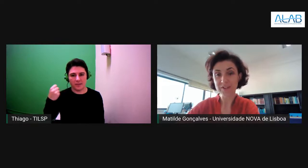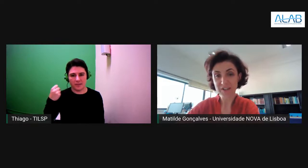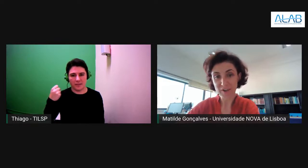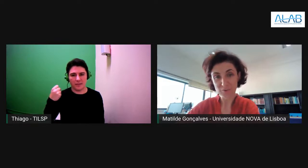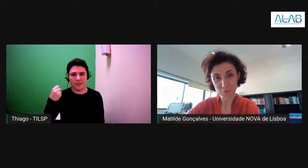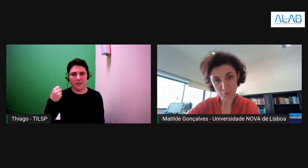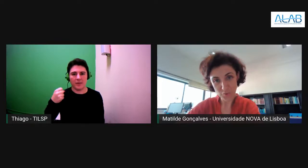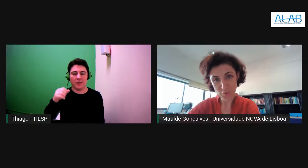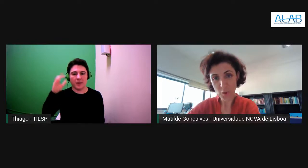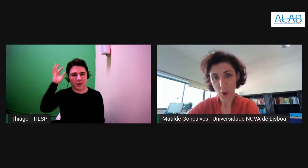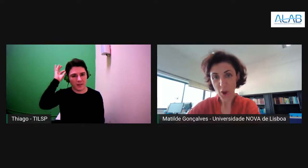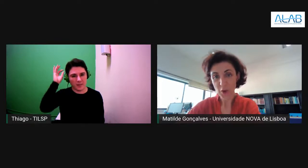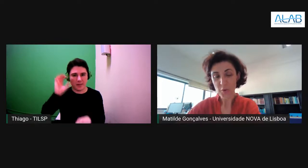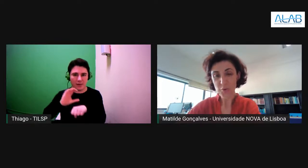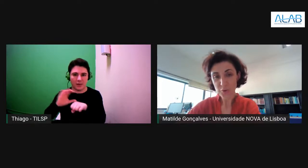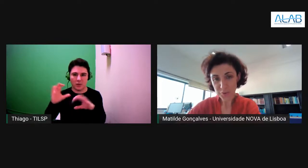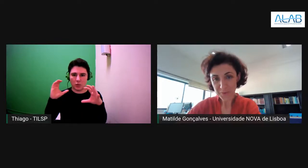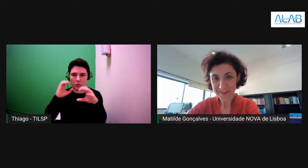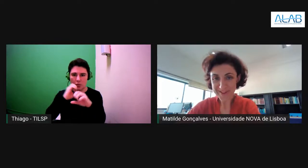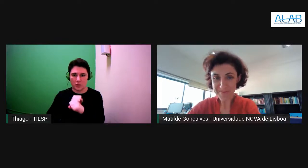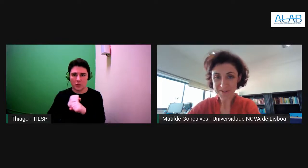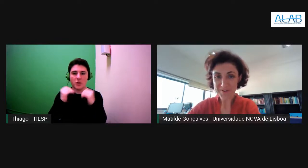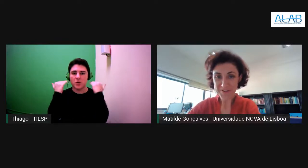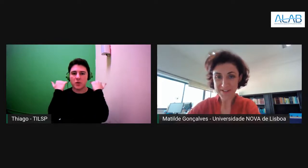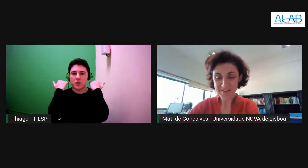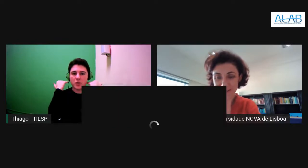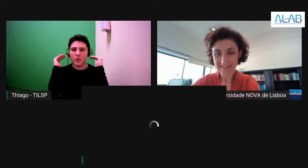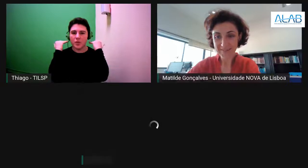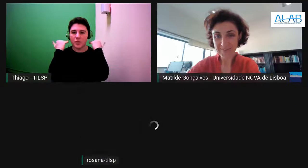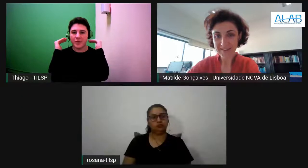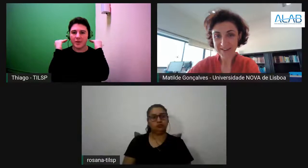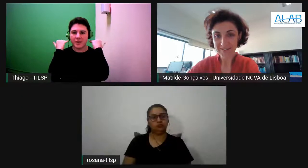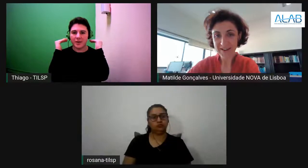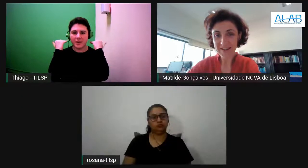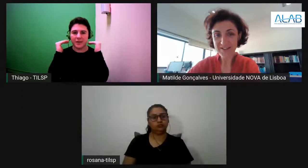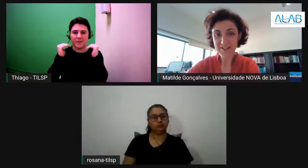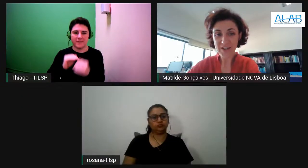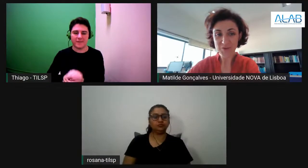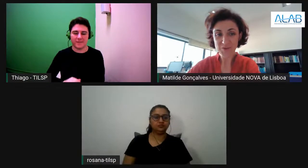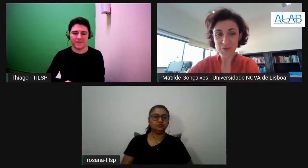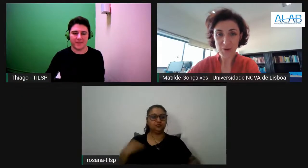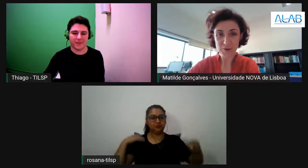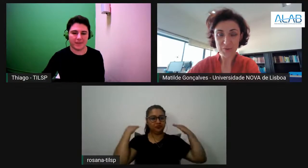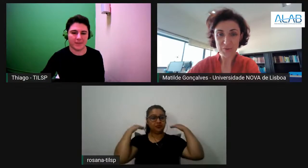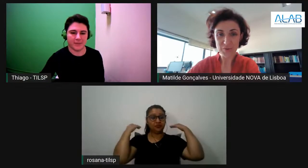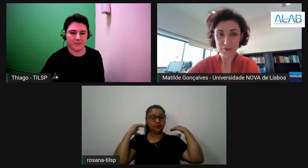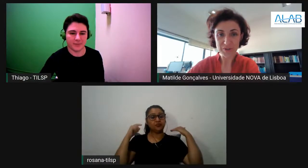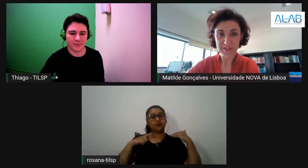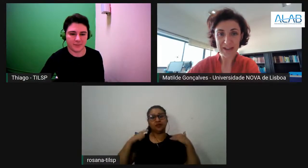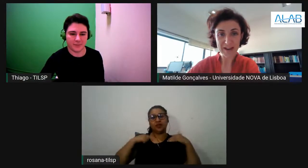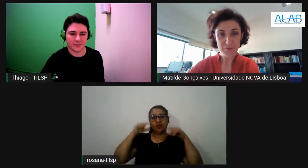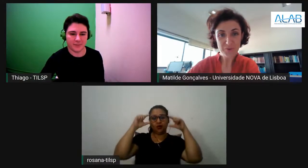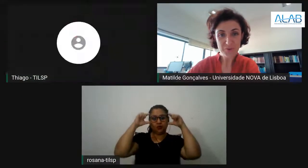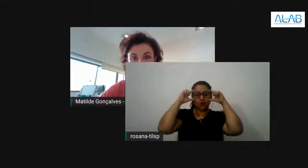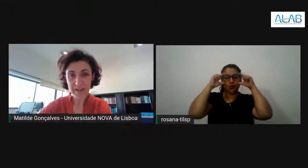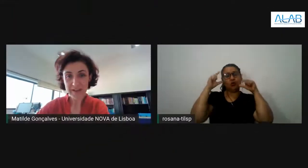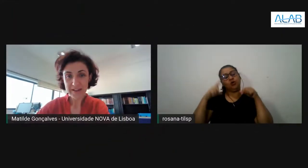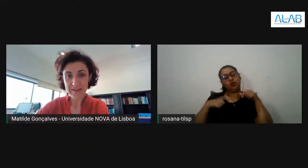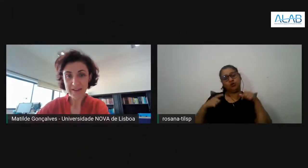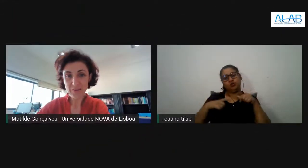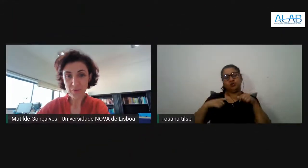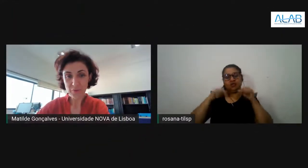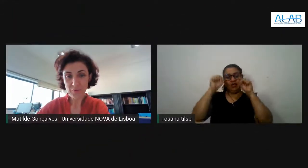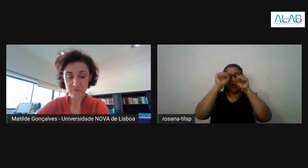castanho escuro curto mais ou menos a nível das orelhas tenho os olhos claros